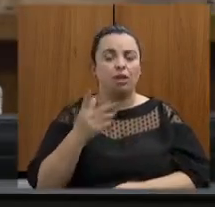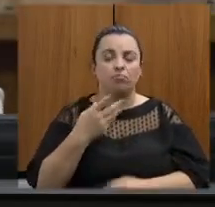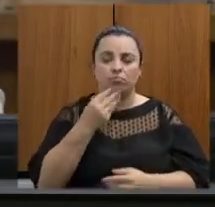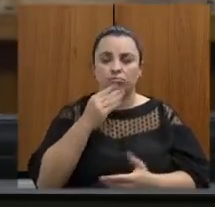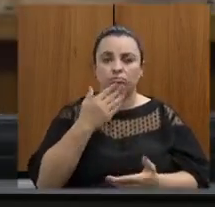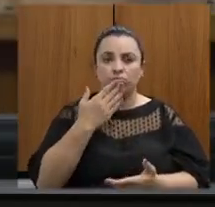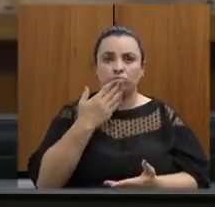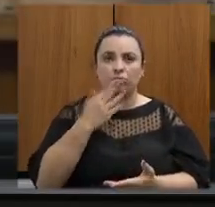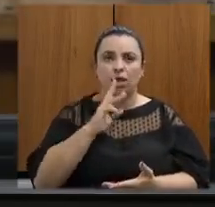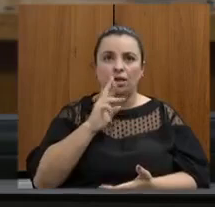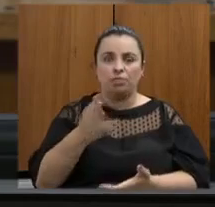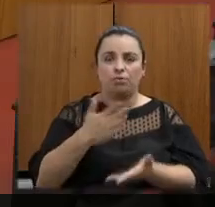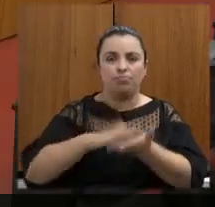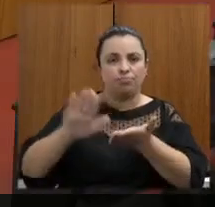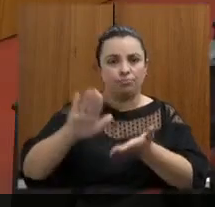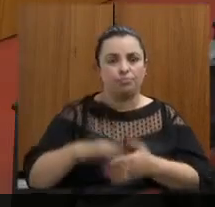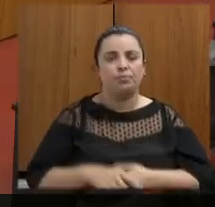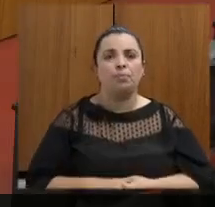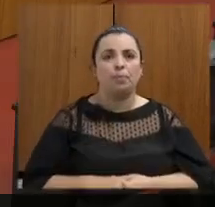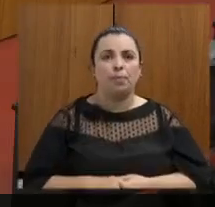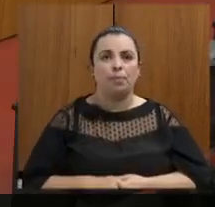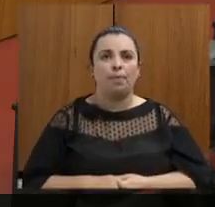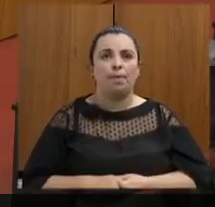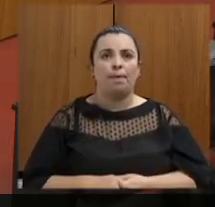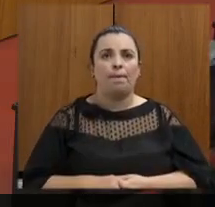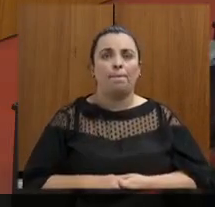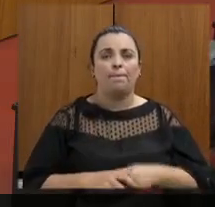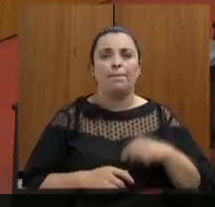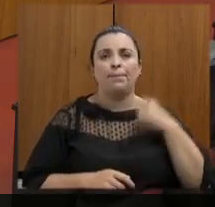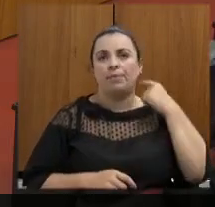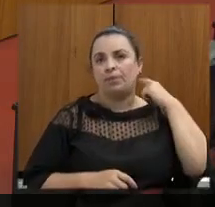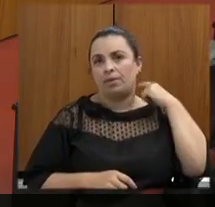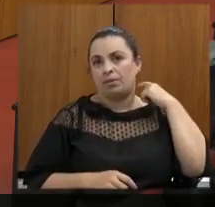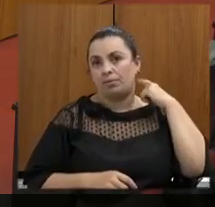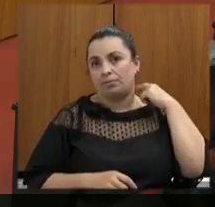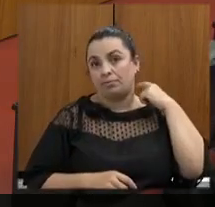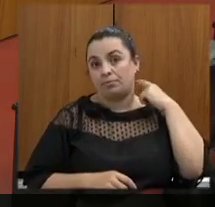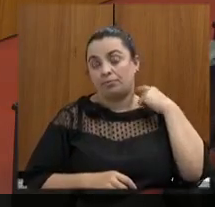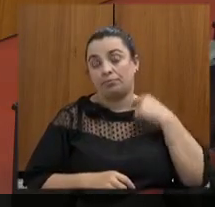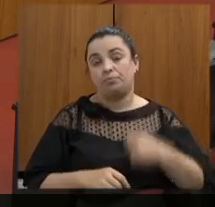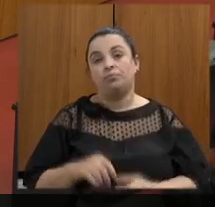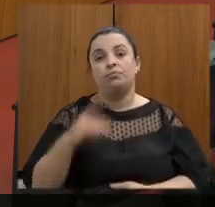lá eu trouxe para sua tréplica Deputado já